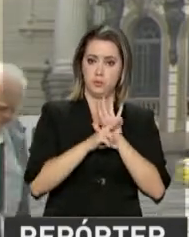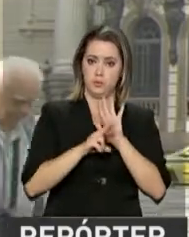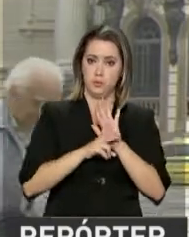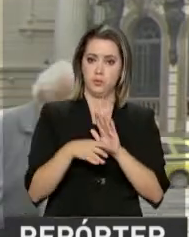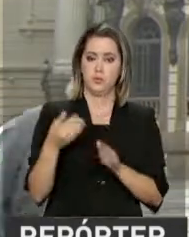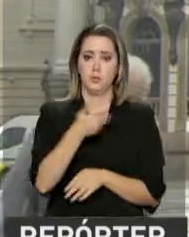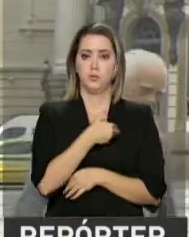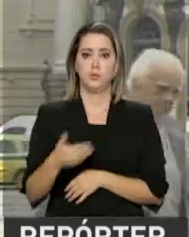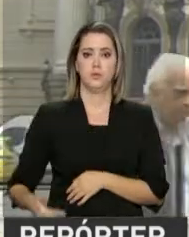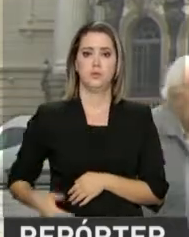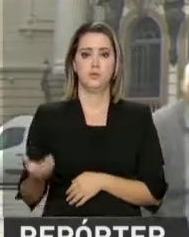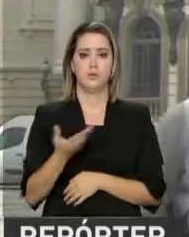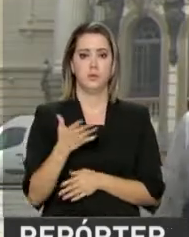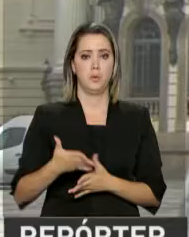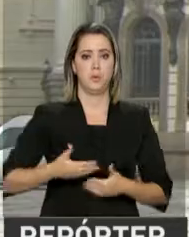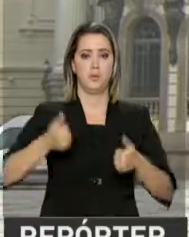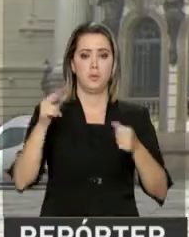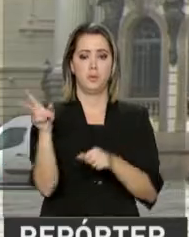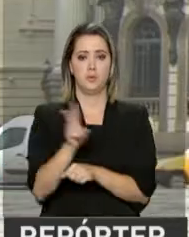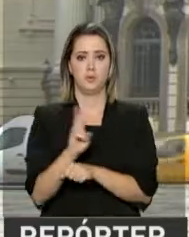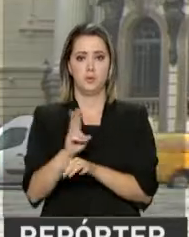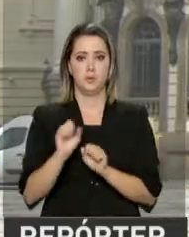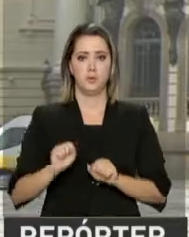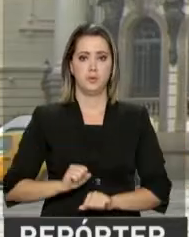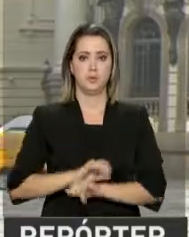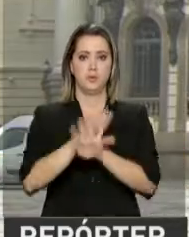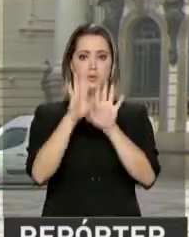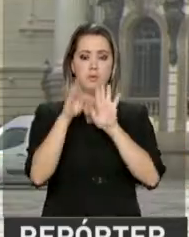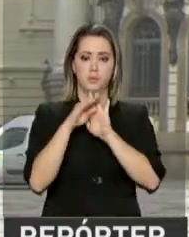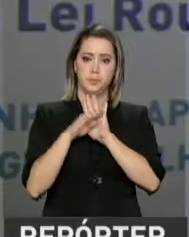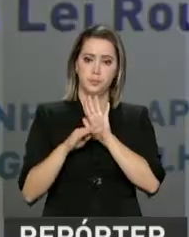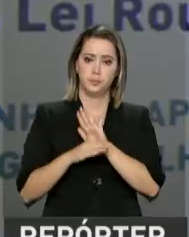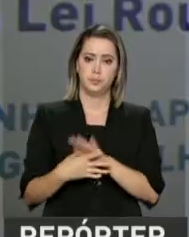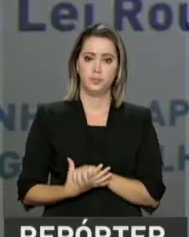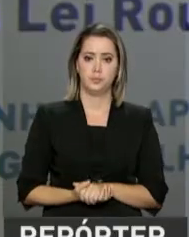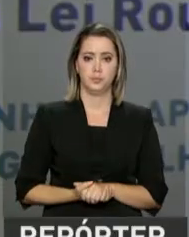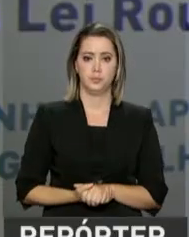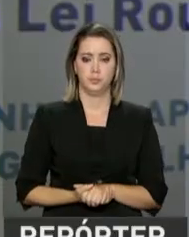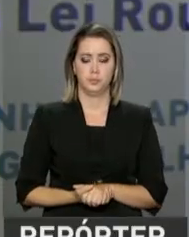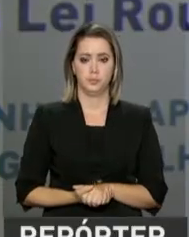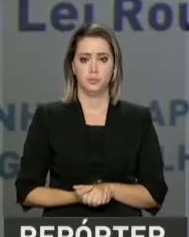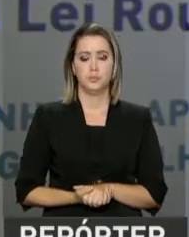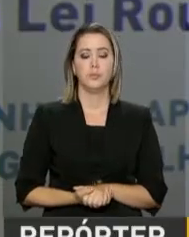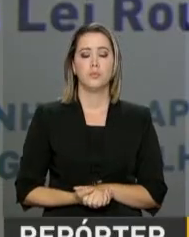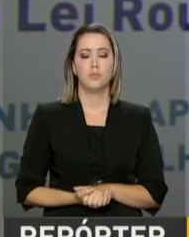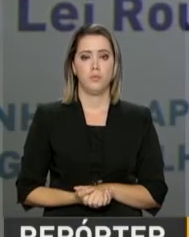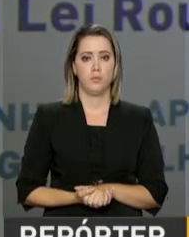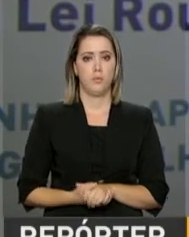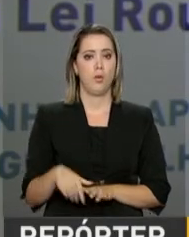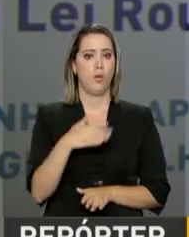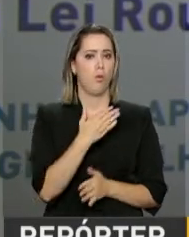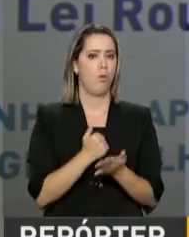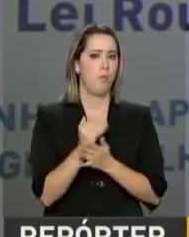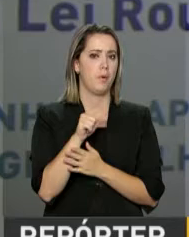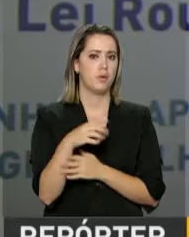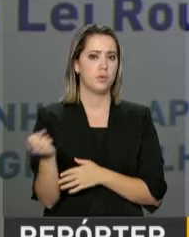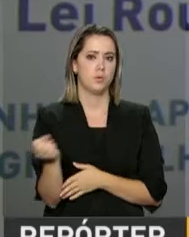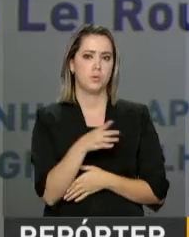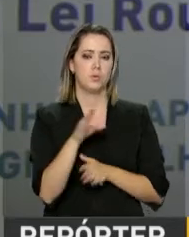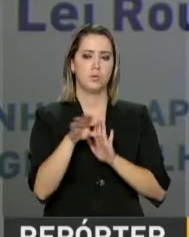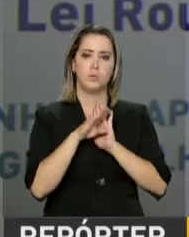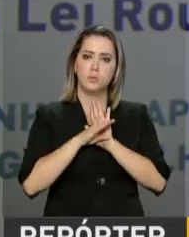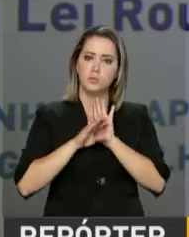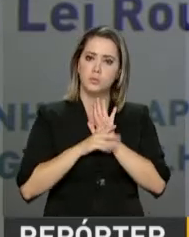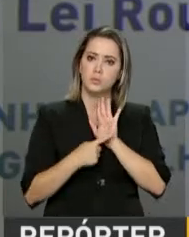espera aumentar a fiscalização ea transparência dos projetos inicialmente o fluxo operacional do novo modelo